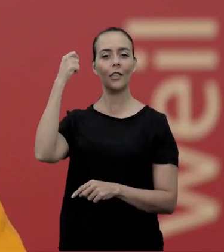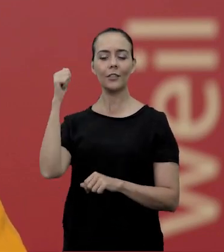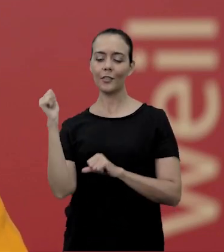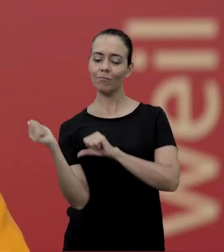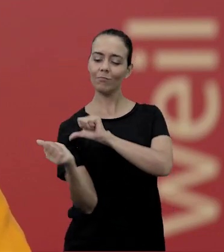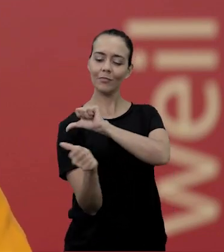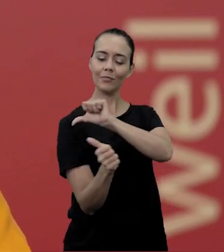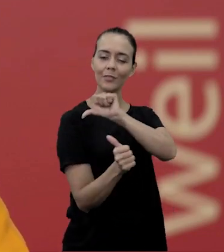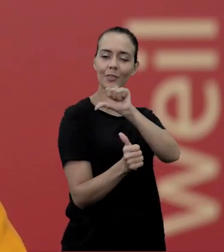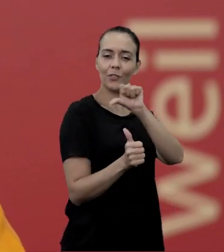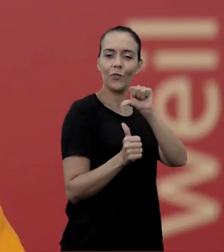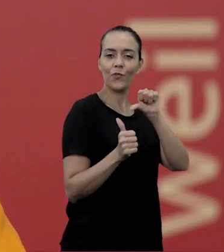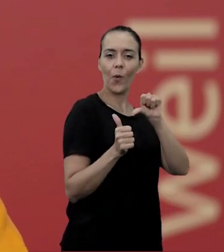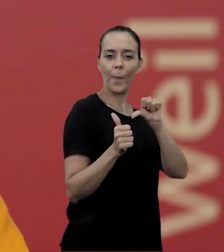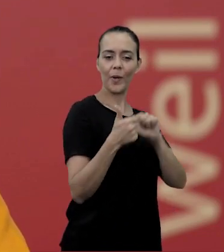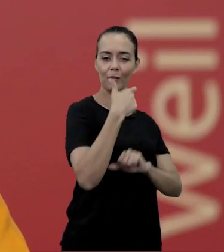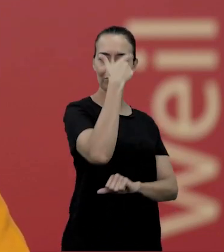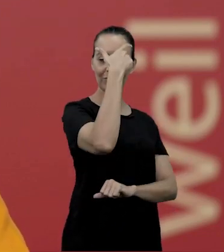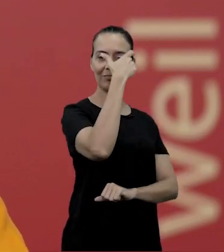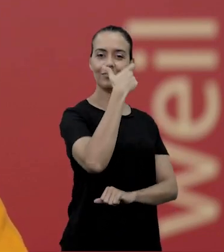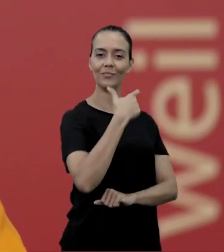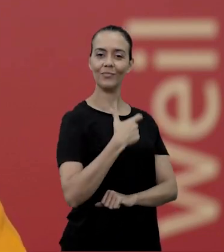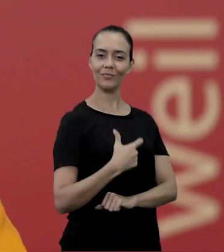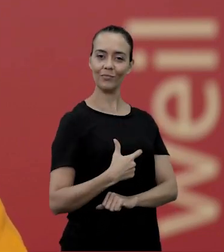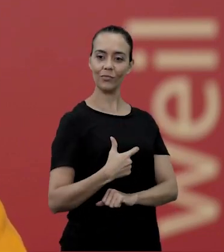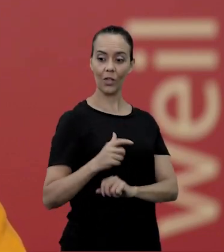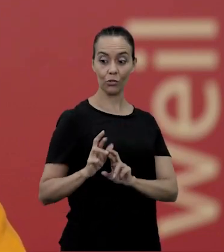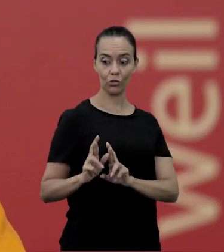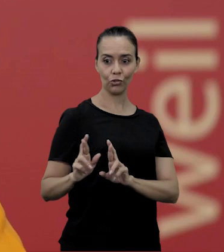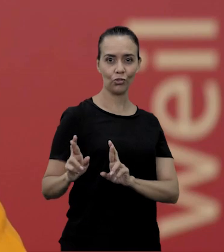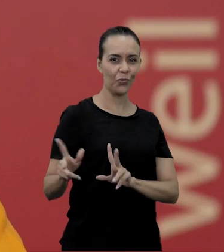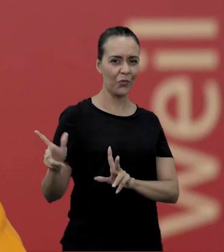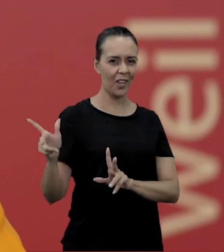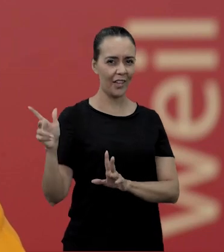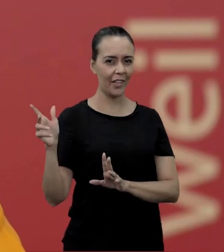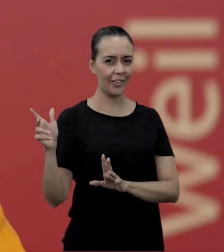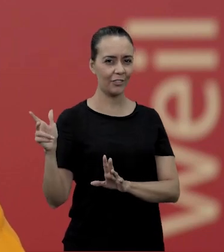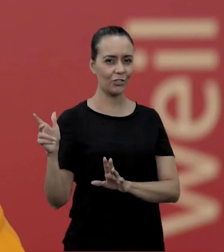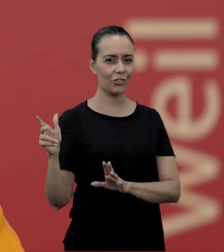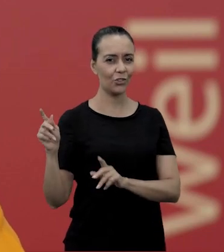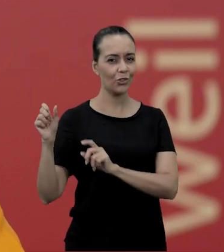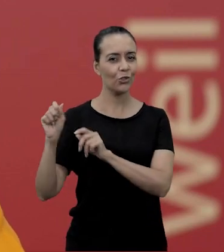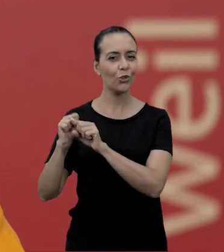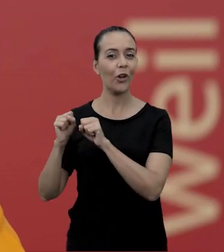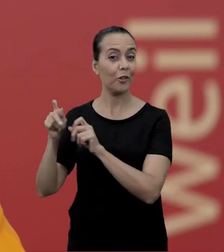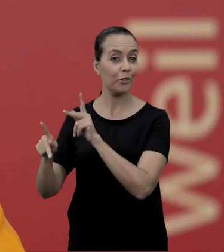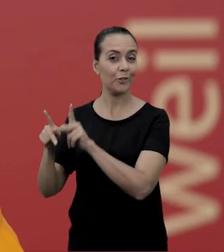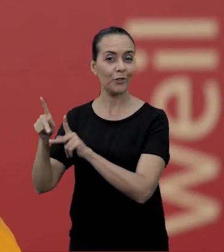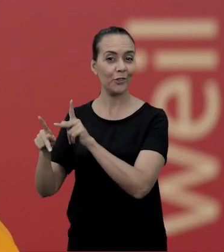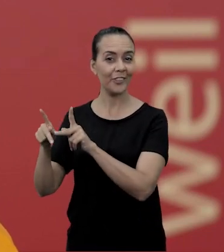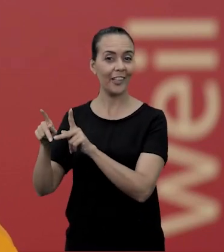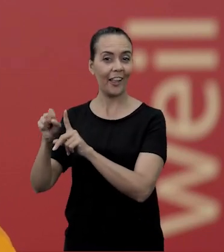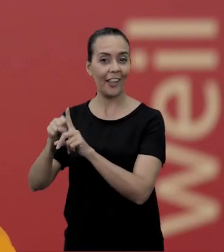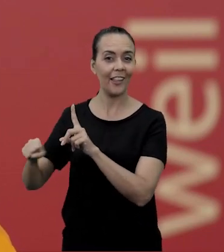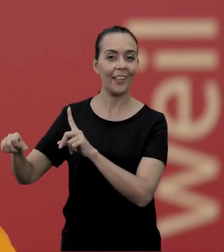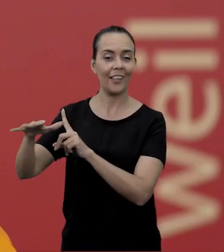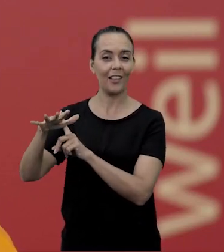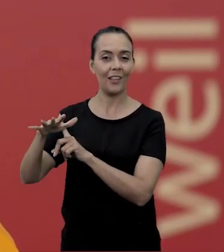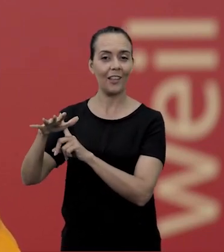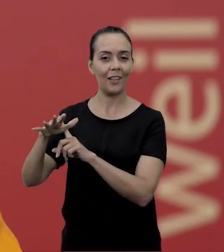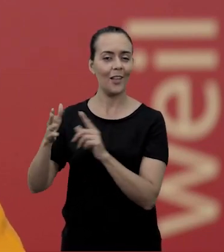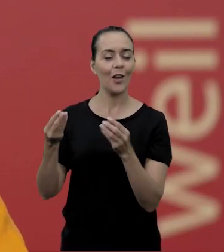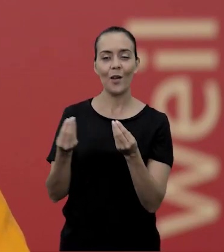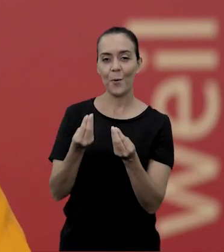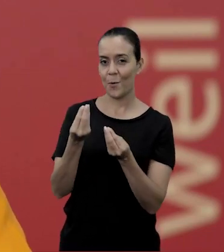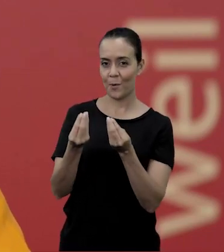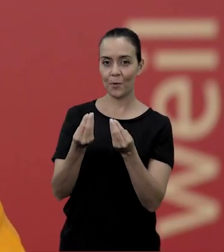numa commodity da diferença, para compor a diferença. Mas de que maneira o que